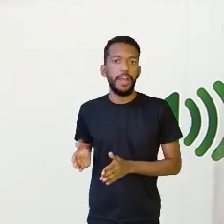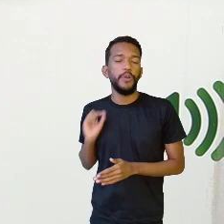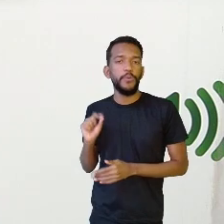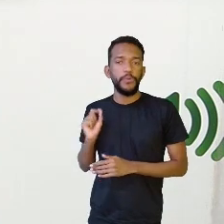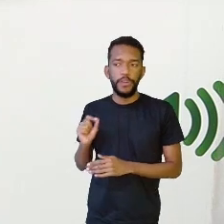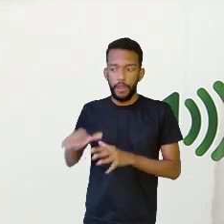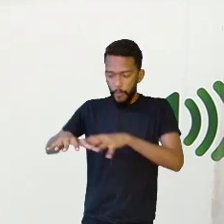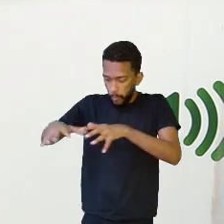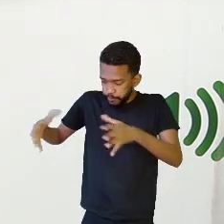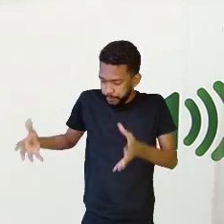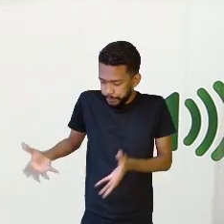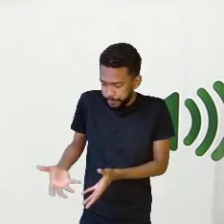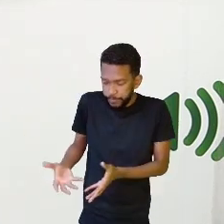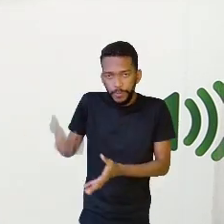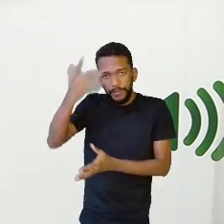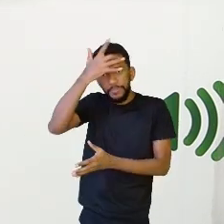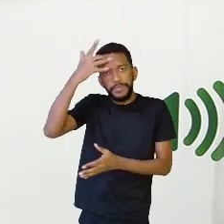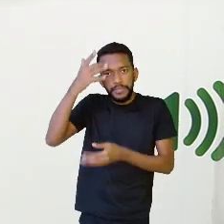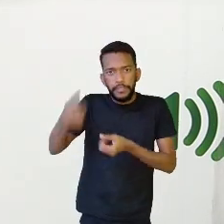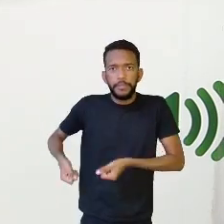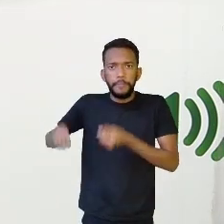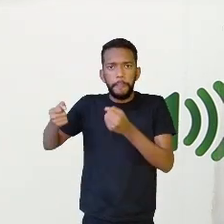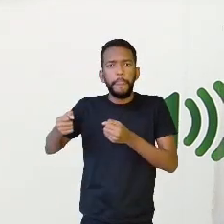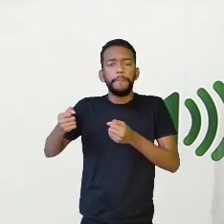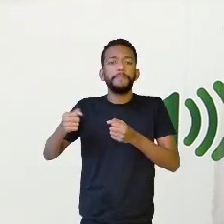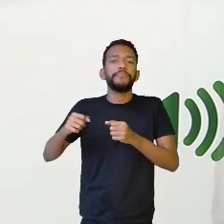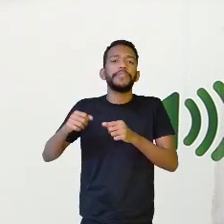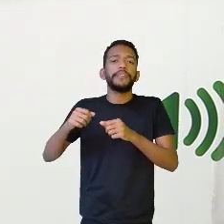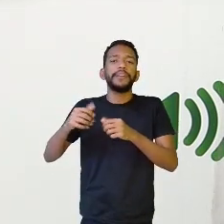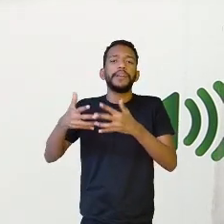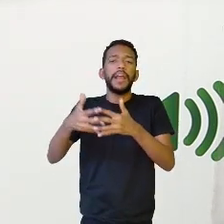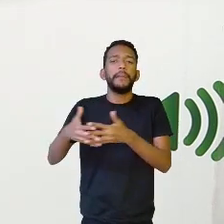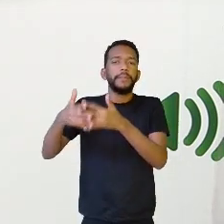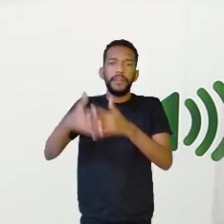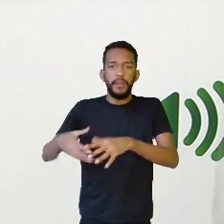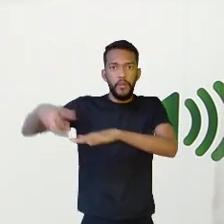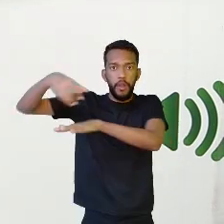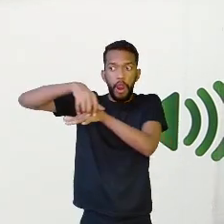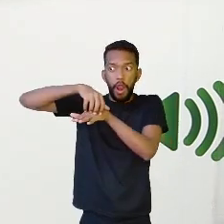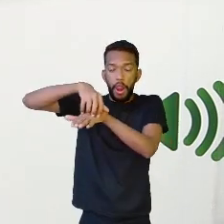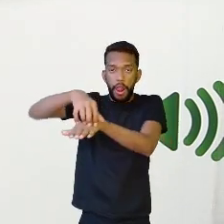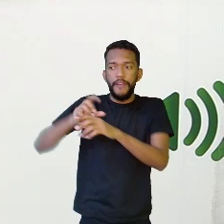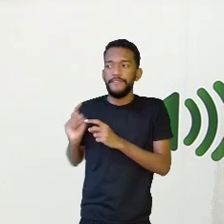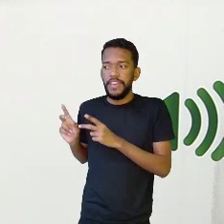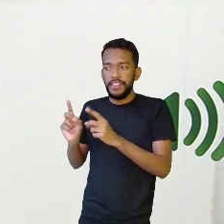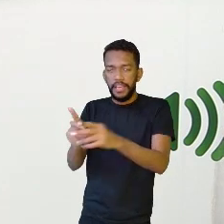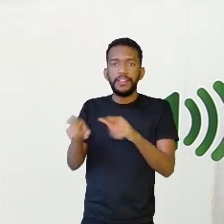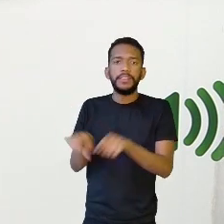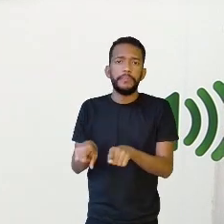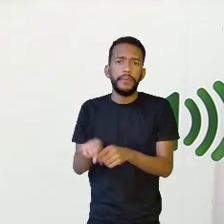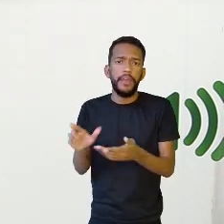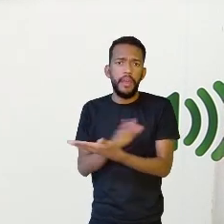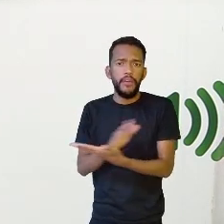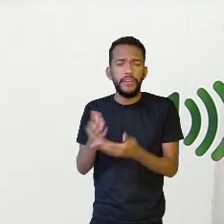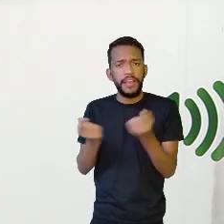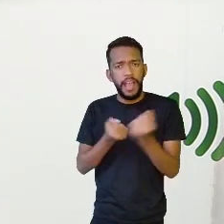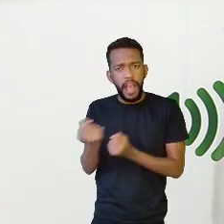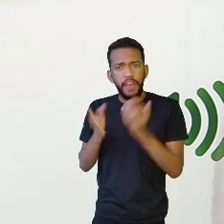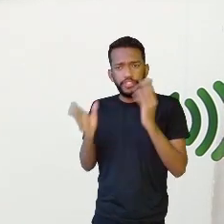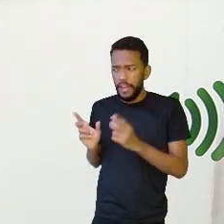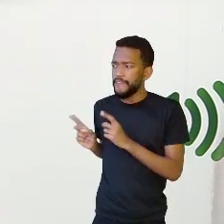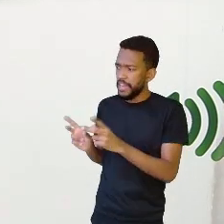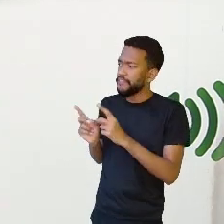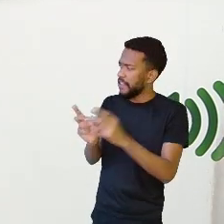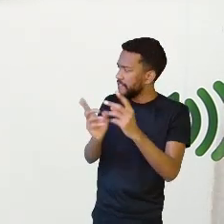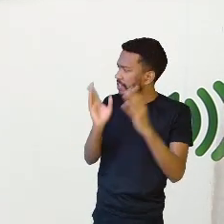que as pessoas compram, que tem alguns caminhões que passam vendendo. alguns carros até menores e vendem aqueles